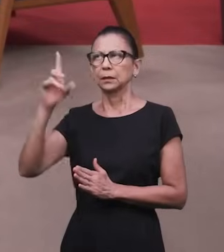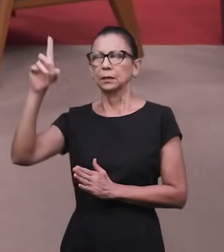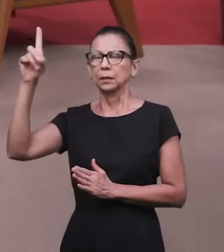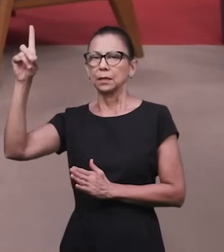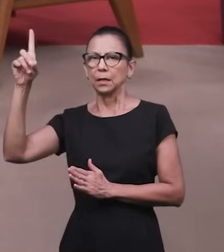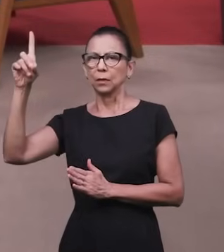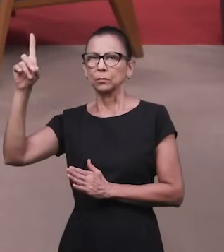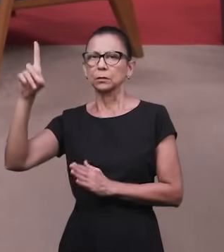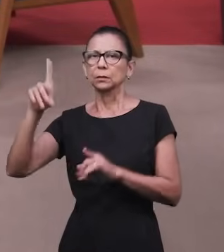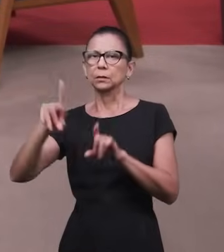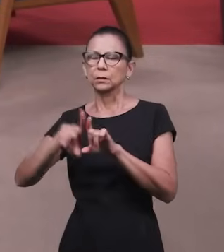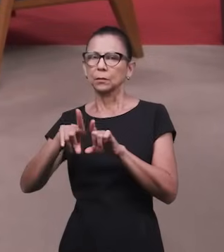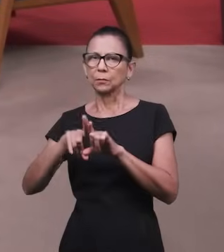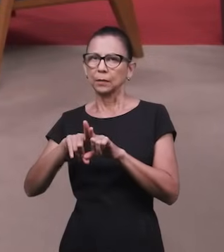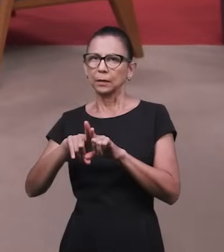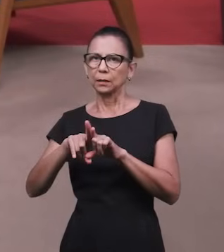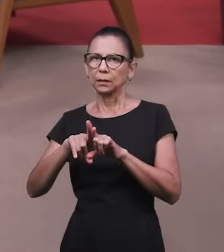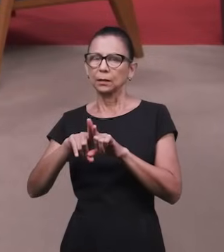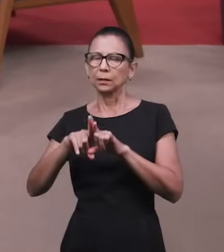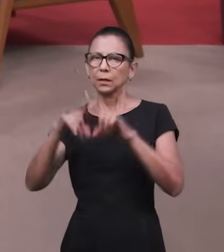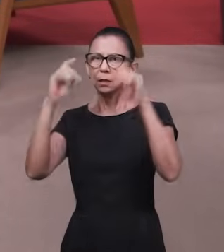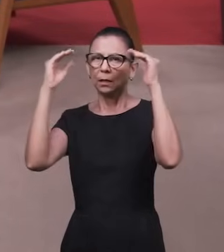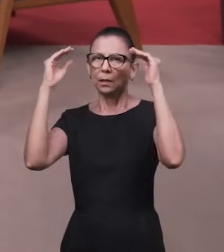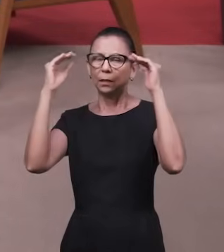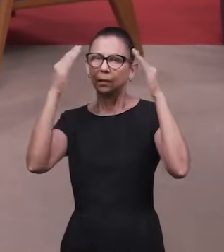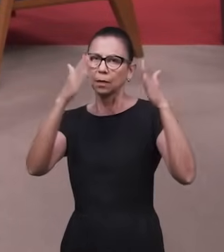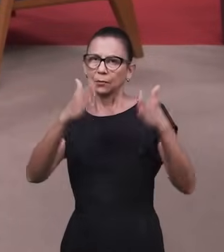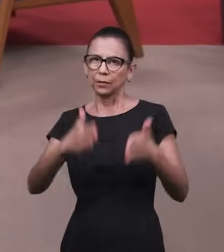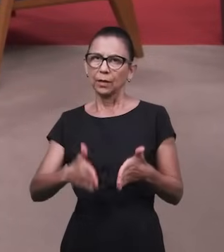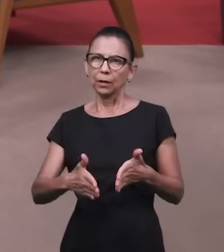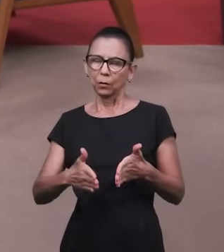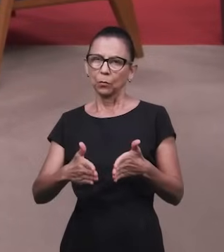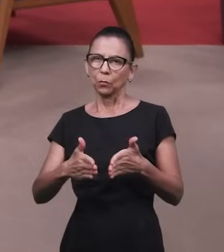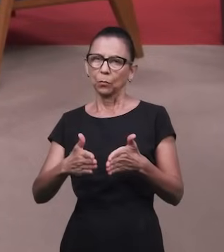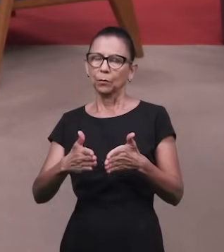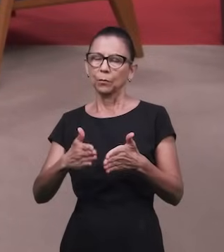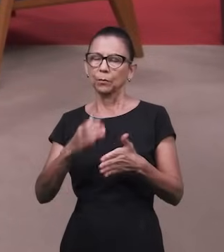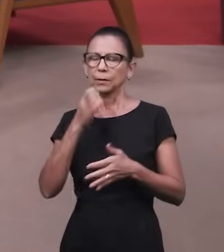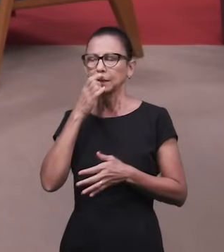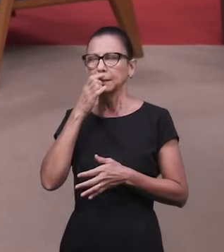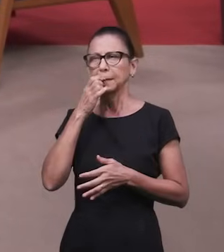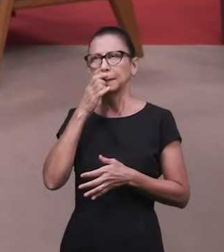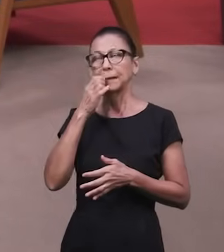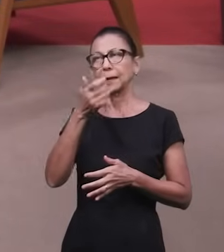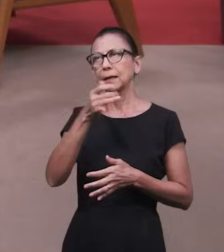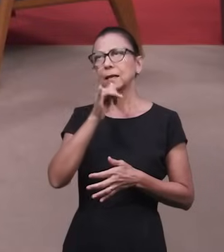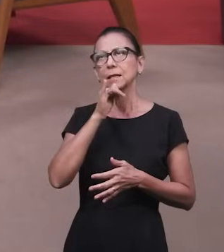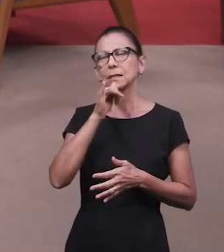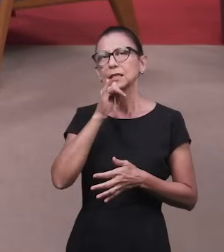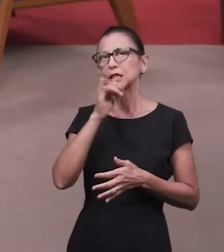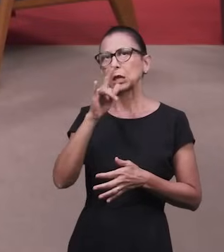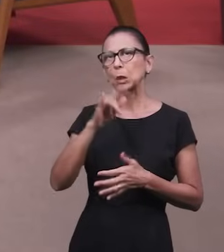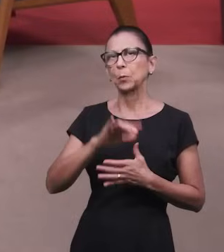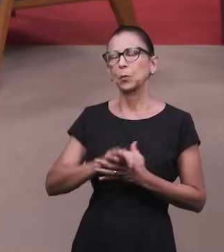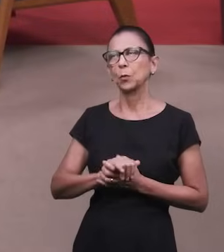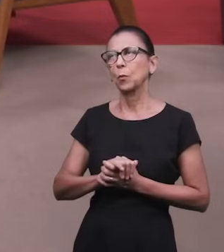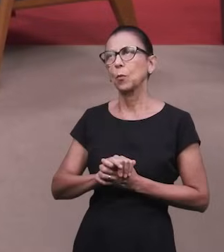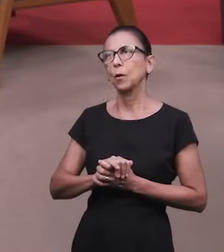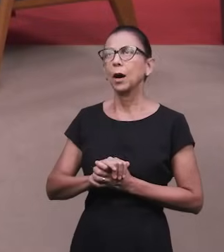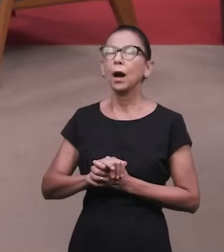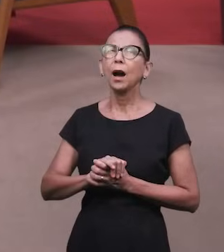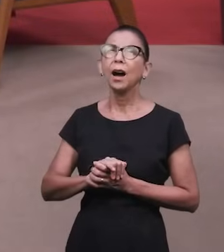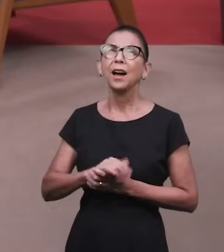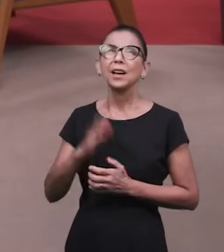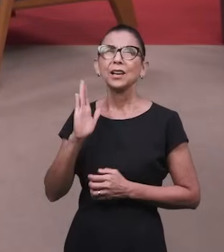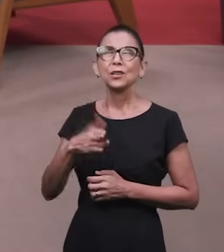cada manhã. Amém. A cada amanhecer. Quer dizer, ser fiel ao Senhor não é simplesmente ser fiel a uma experiência